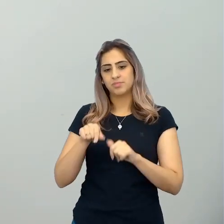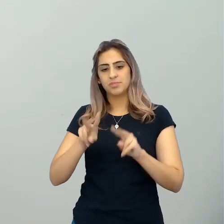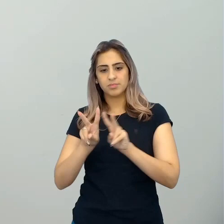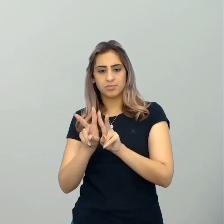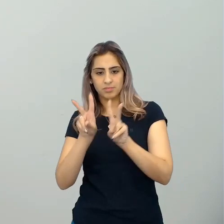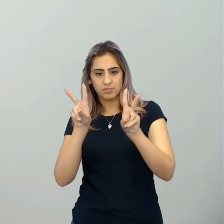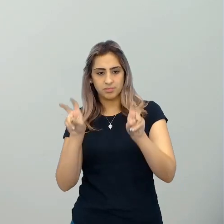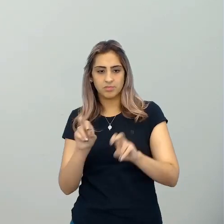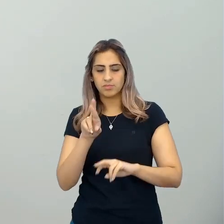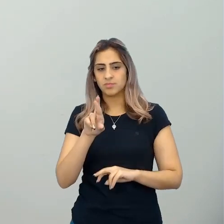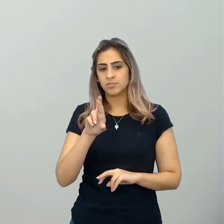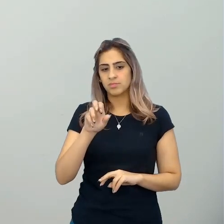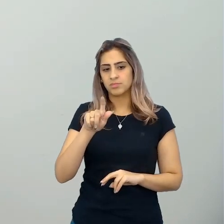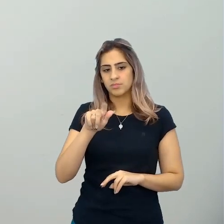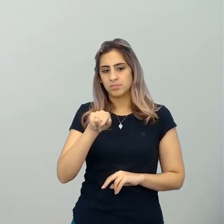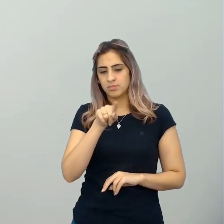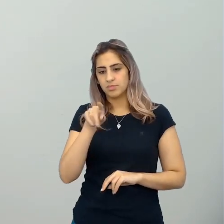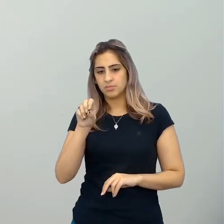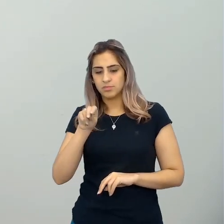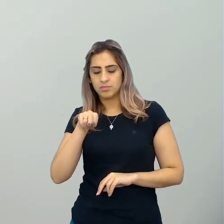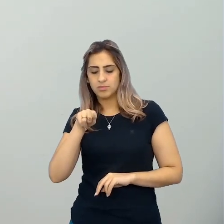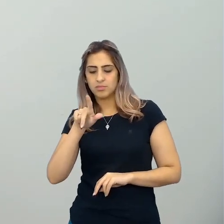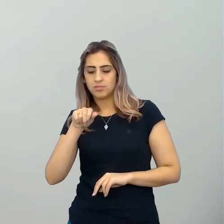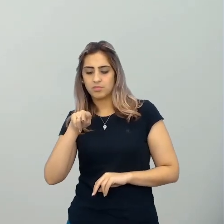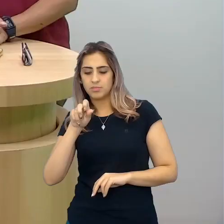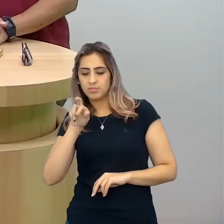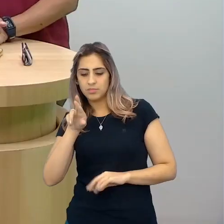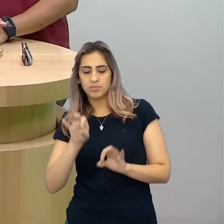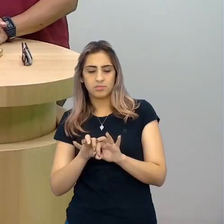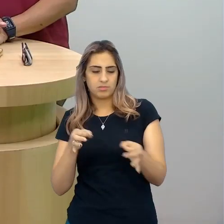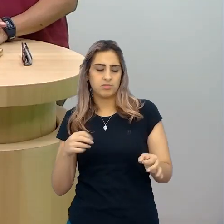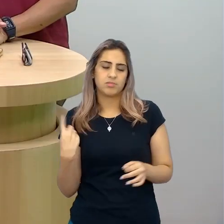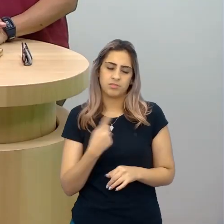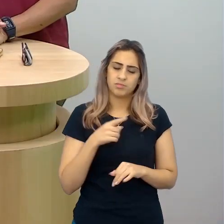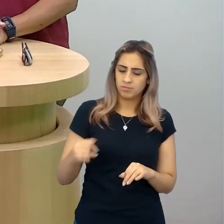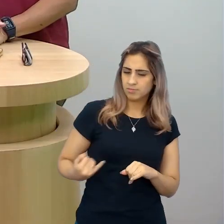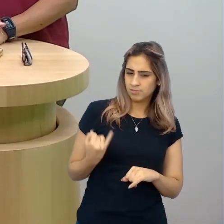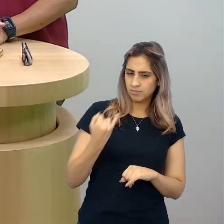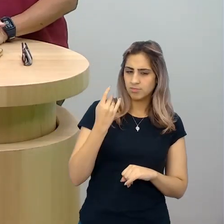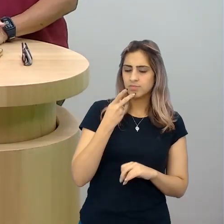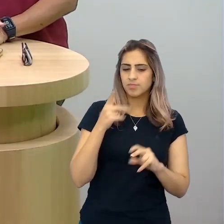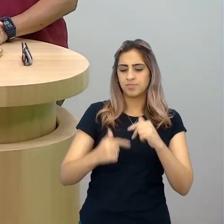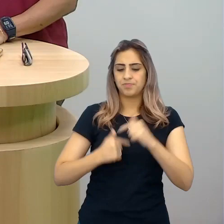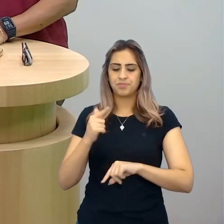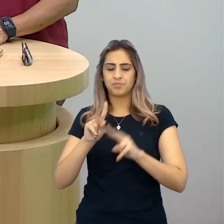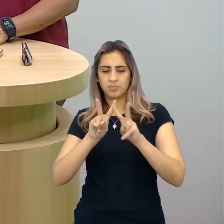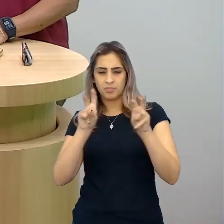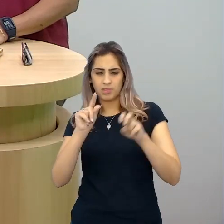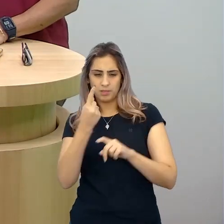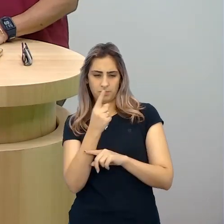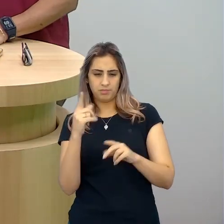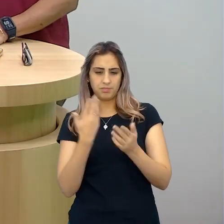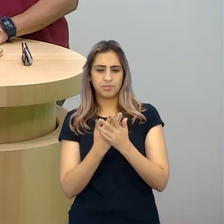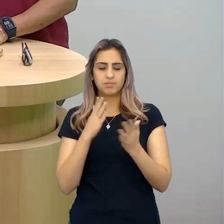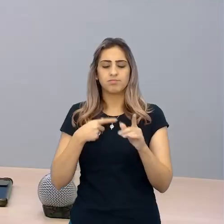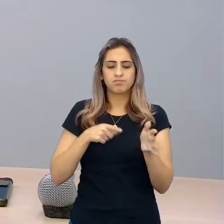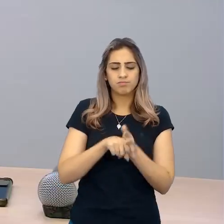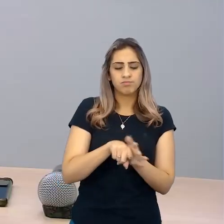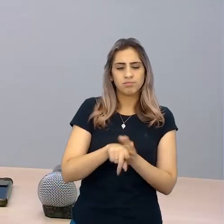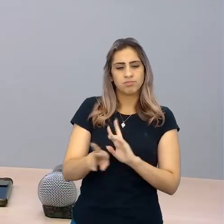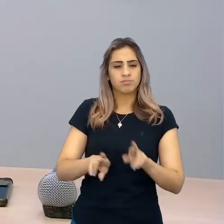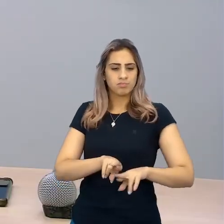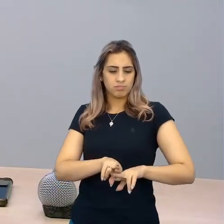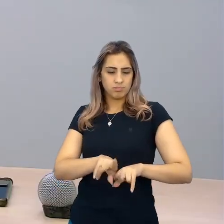da regressão linear simples, que é importante, viu? Bem importante. E a gente já trabalhou um pouquinho, então, na última aula, já exploramos o que é a regressão, a gente vai